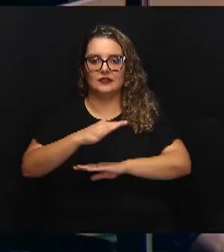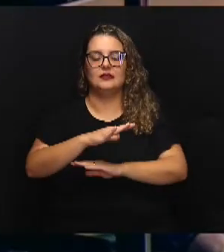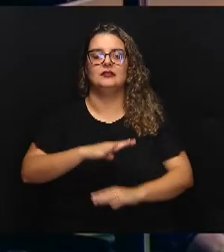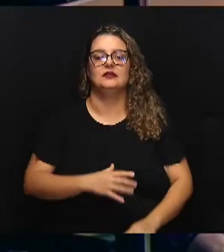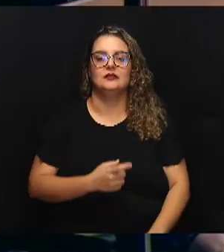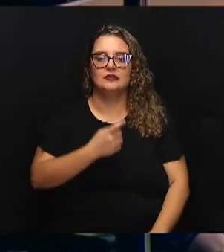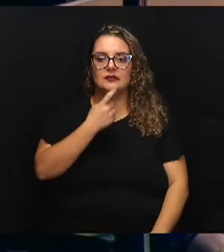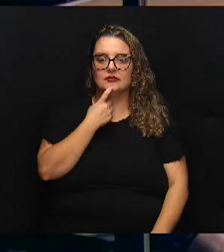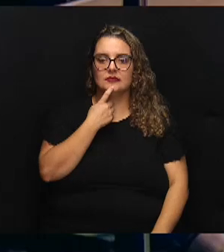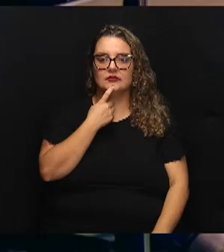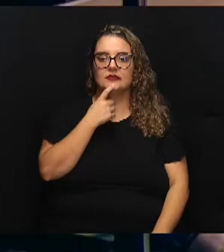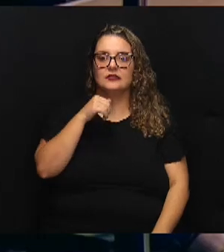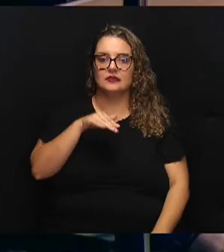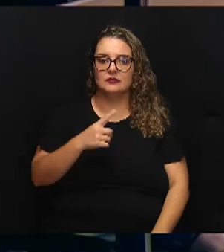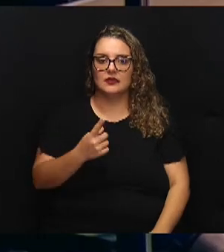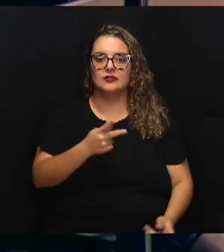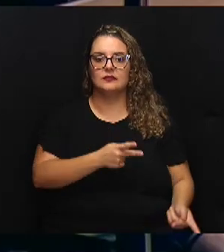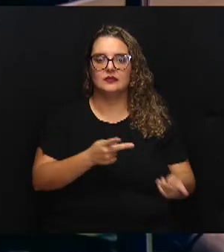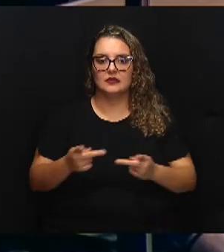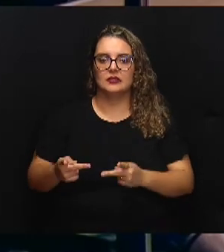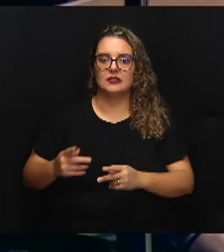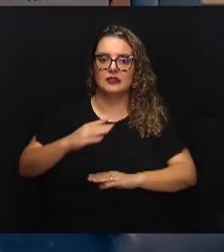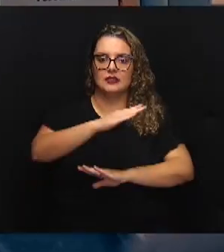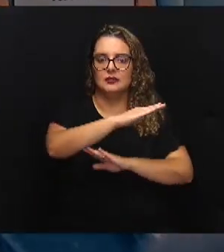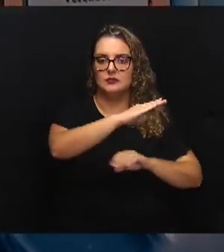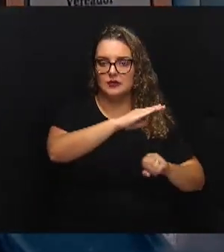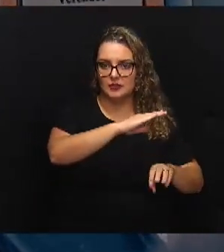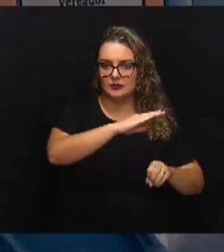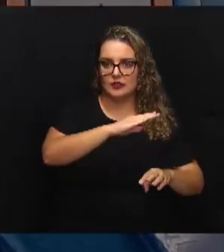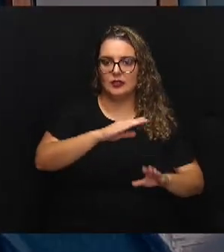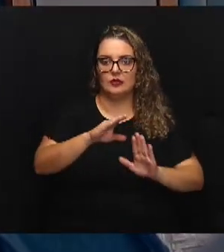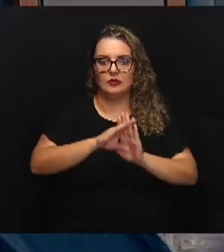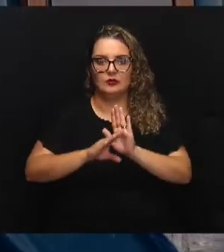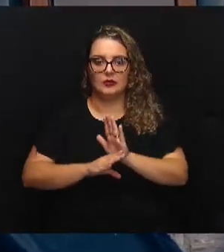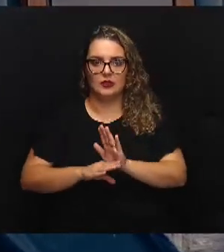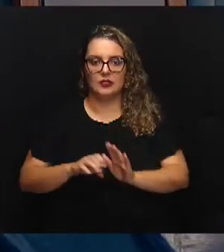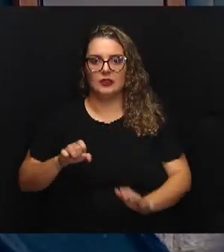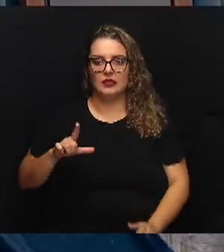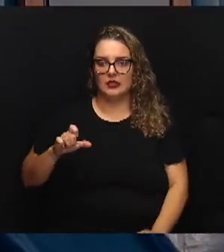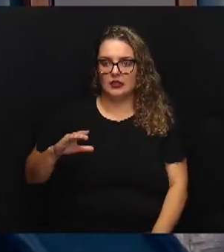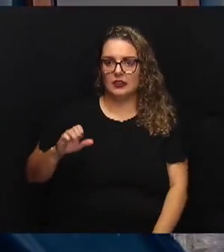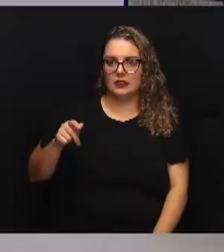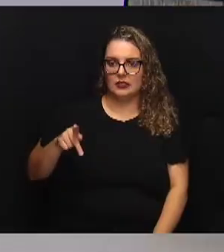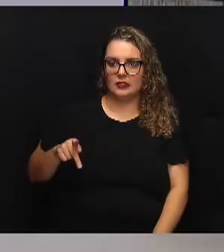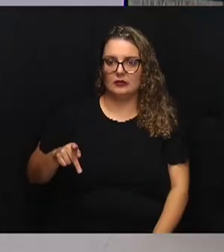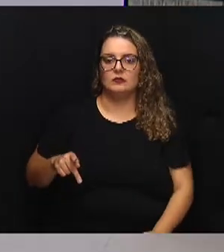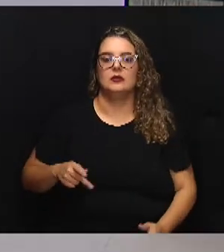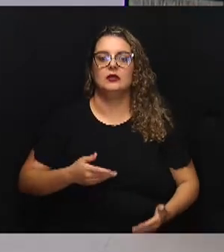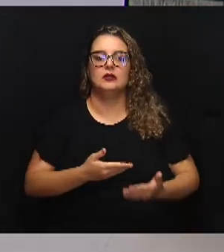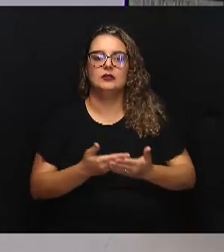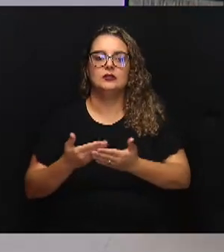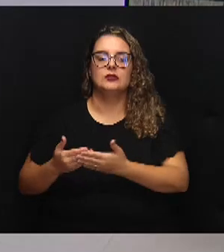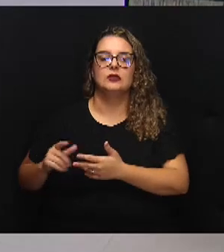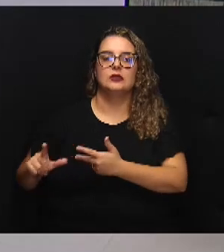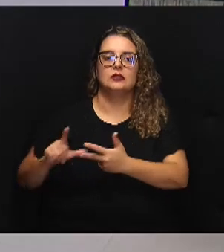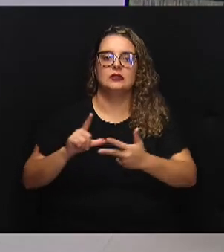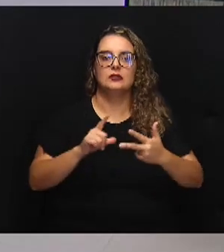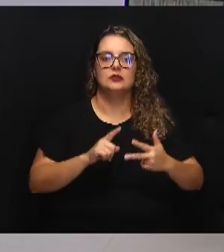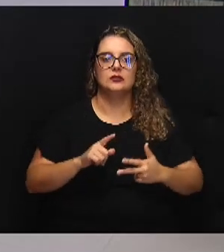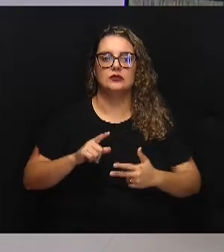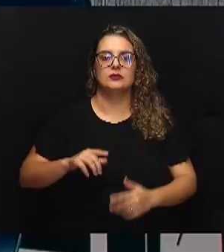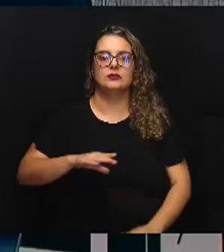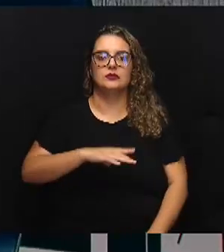Municipal em mais uma visita do Câmara Educa. Programa conduzido pela Elecamp, a Escola do Legislativo de Campinas, com o apoio